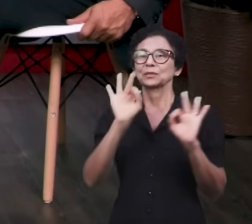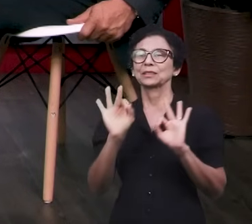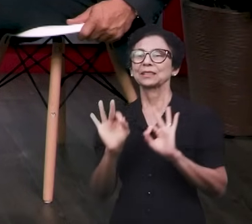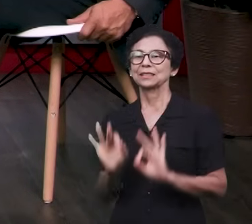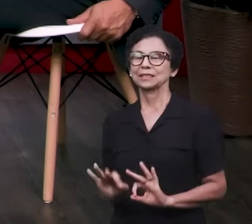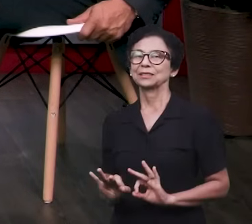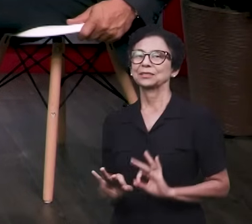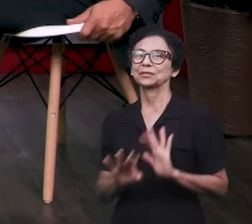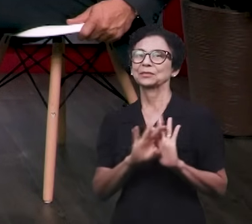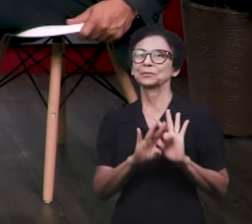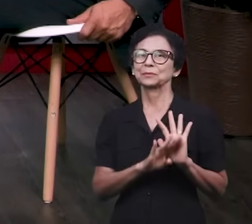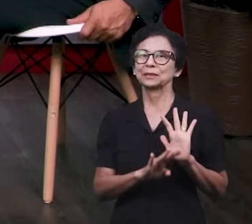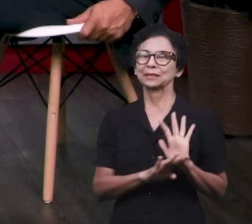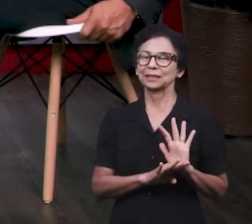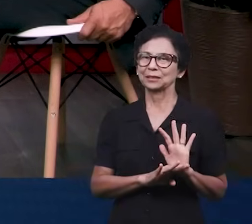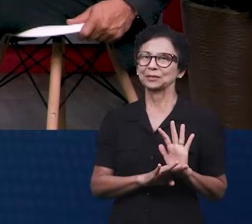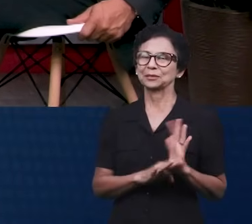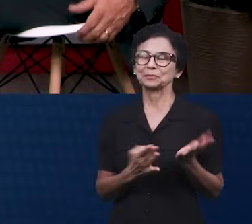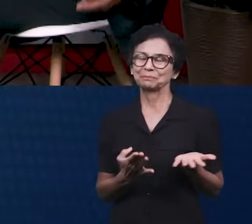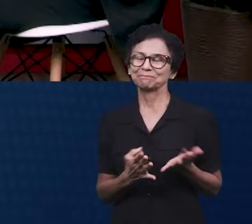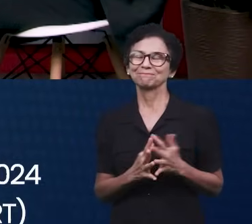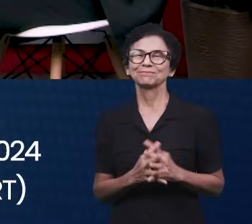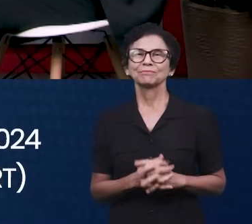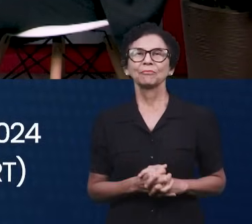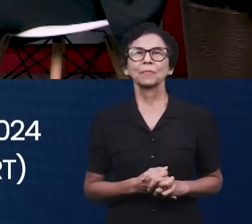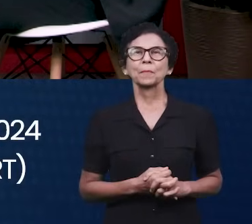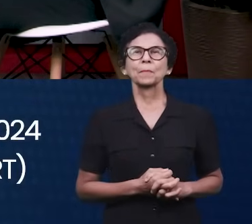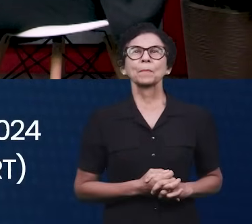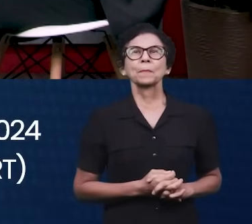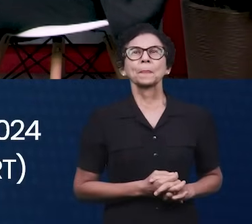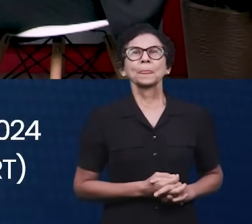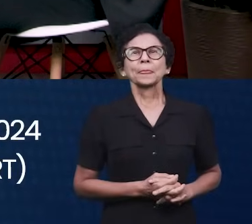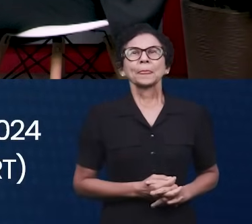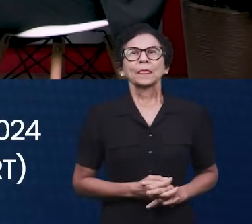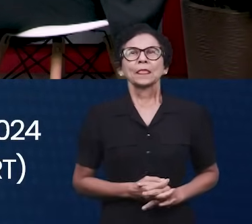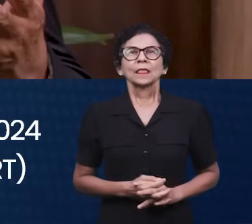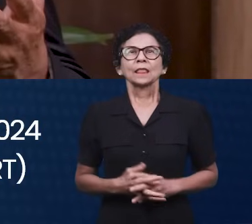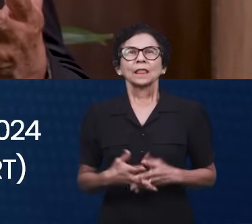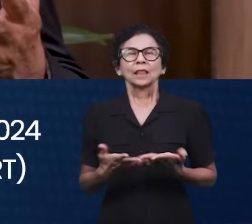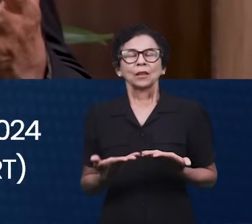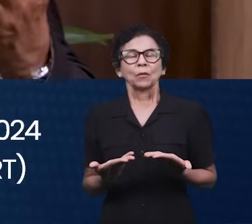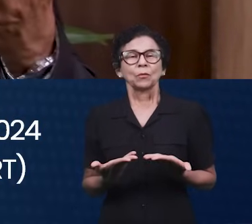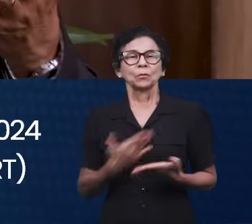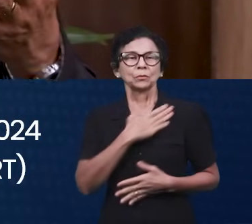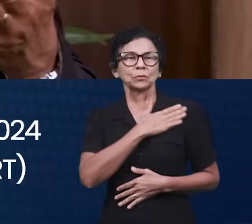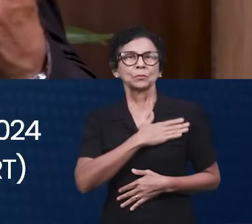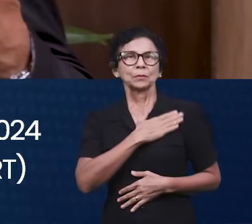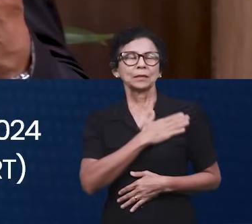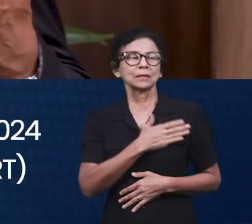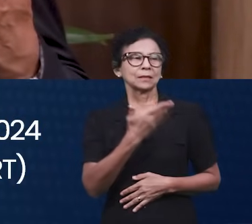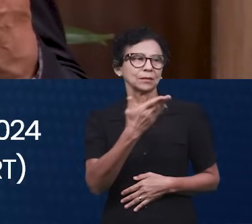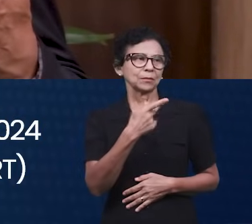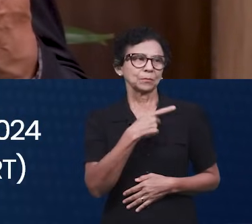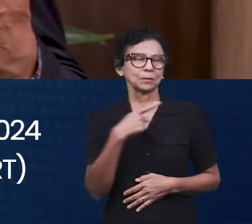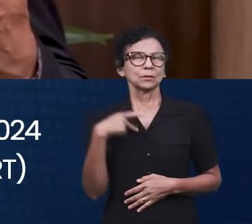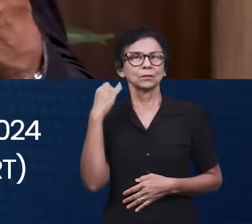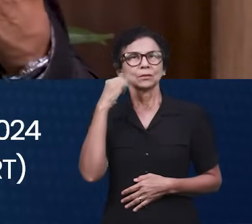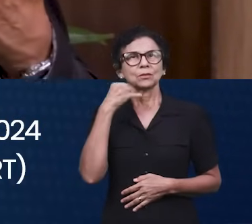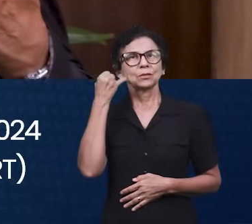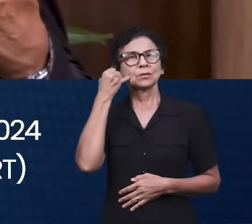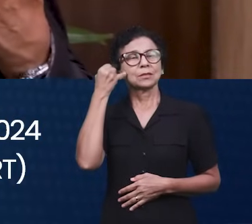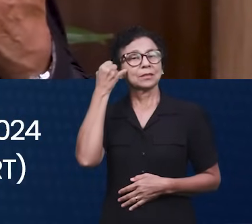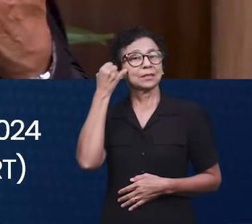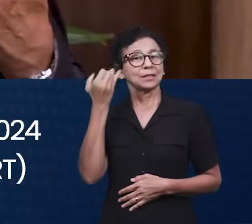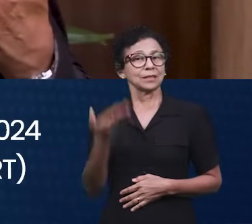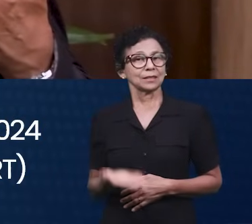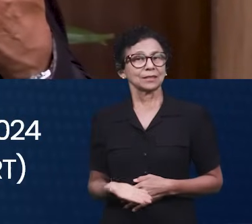nossa programação e esse programa de maneira especial. Hoje nós temos aí a grata satisfação de ter, o pastor Josias conosco e